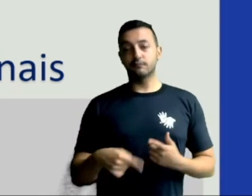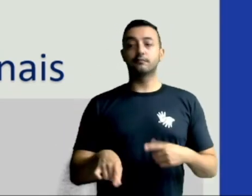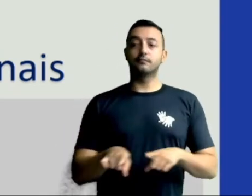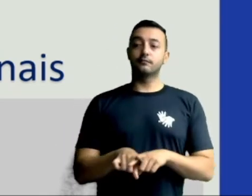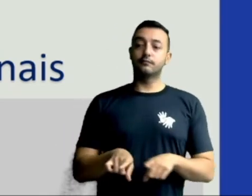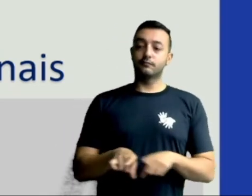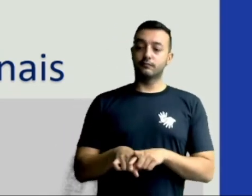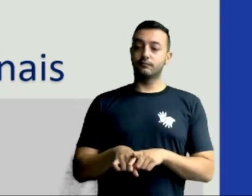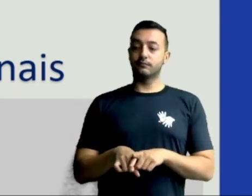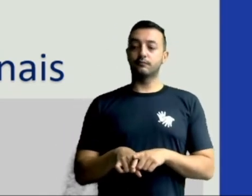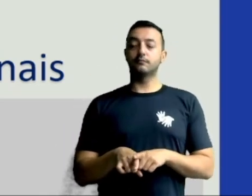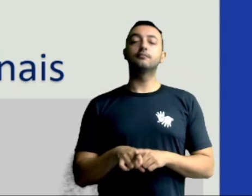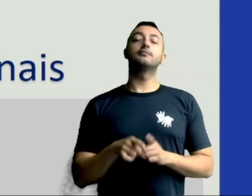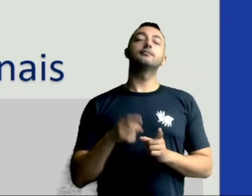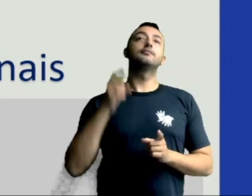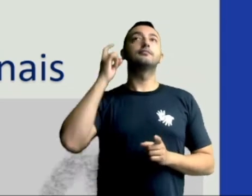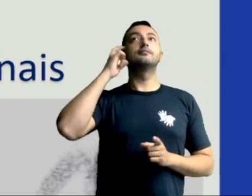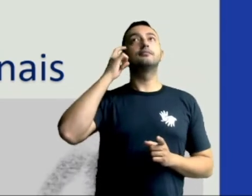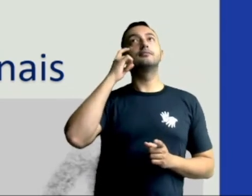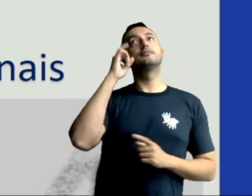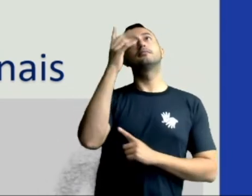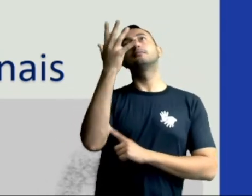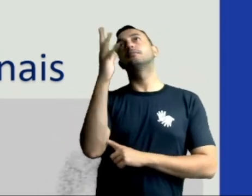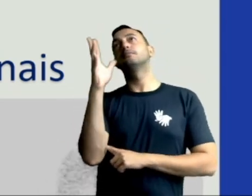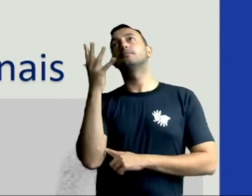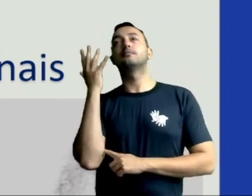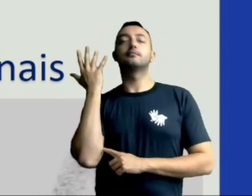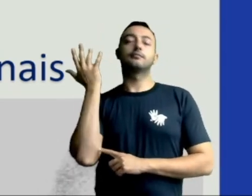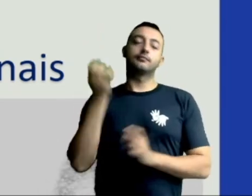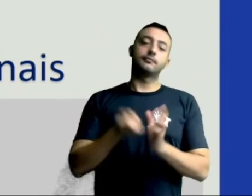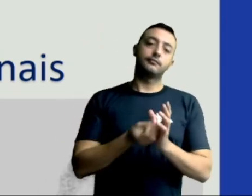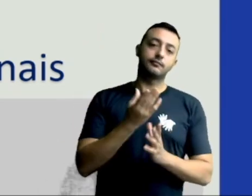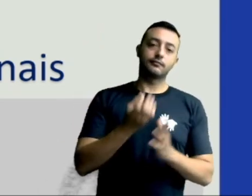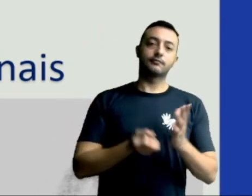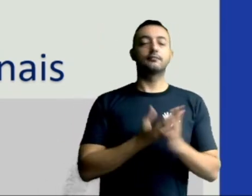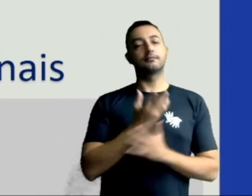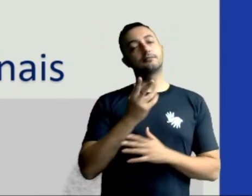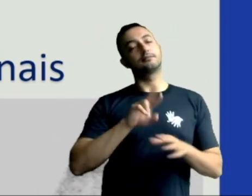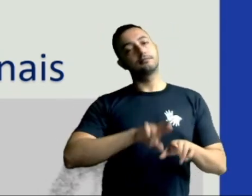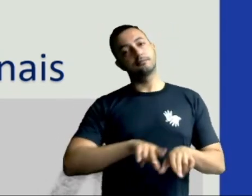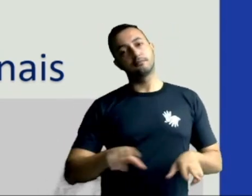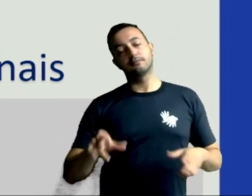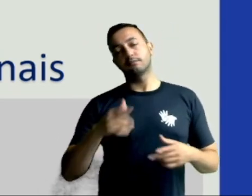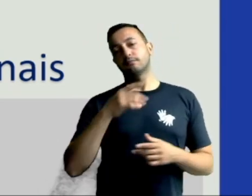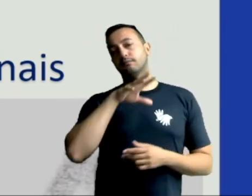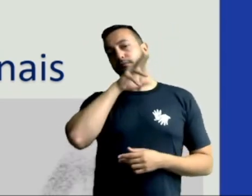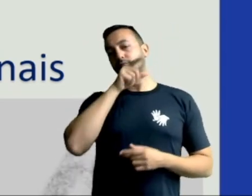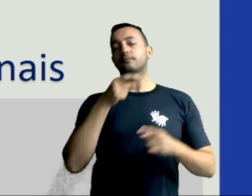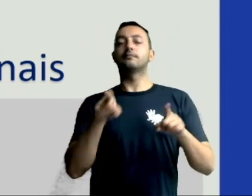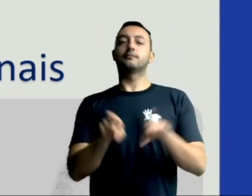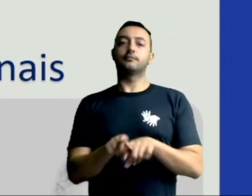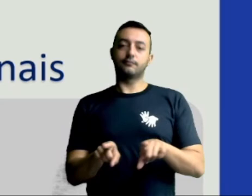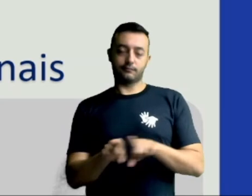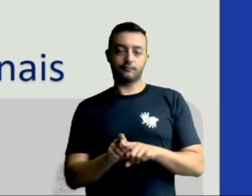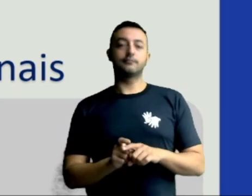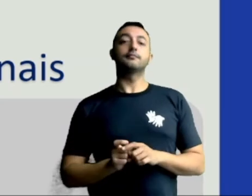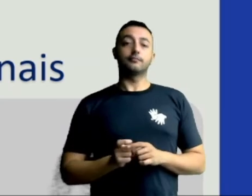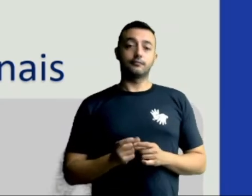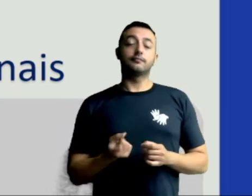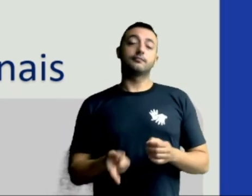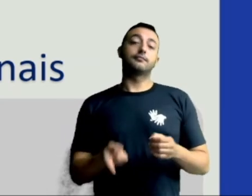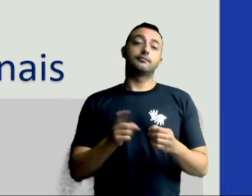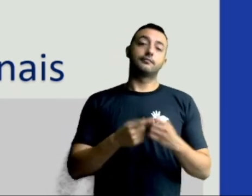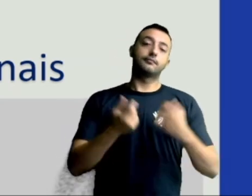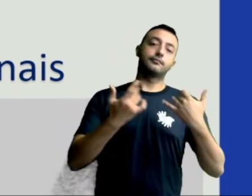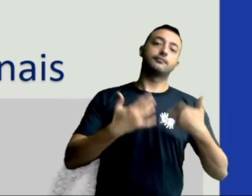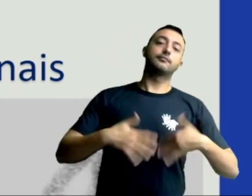seres que são as árvores, as plantas, os vegetais e outros animais também. Eles vão devolver